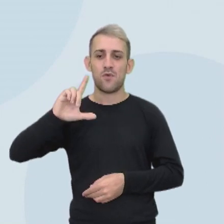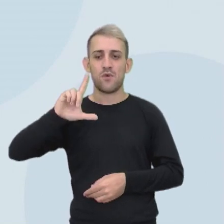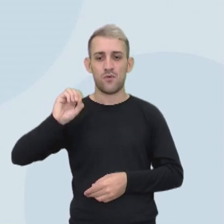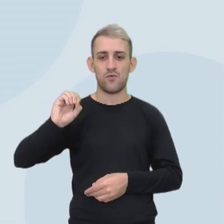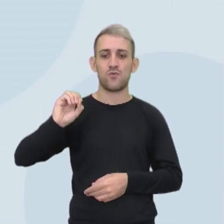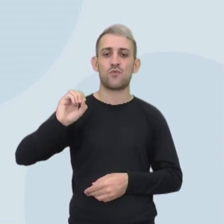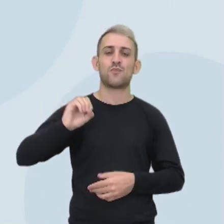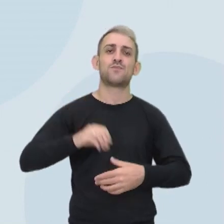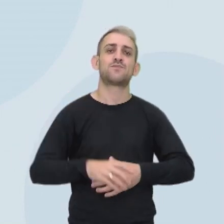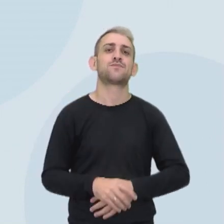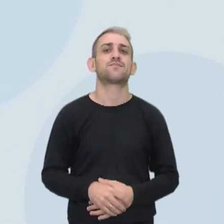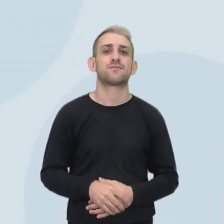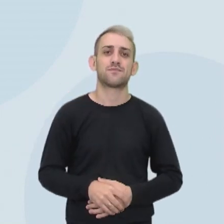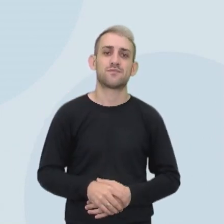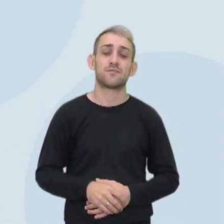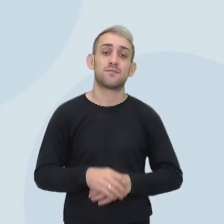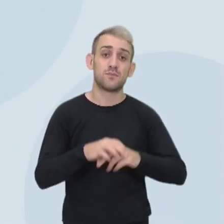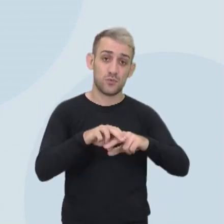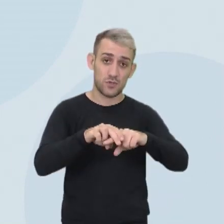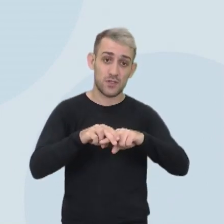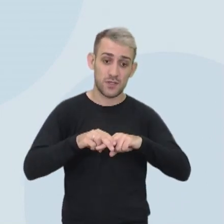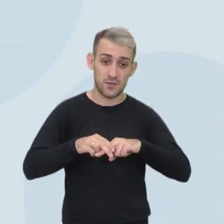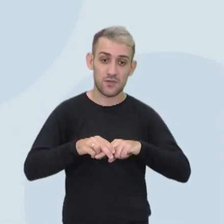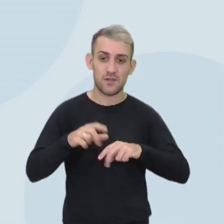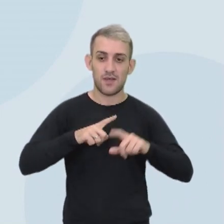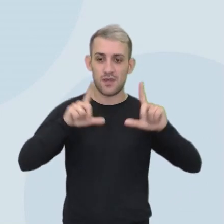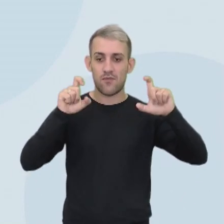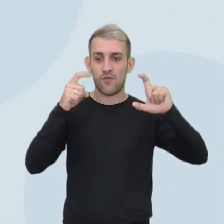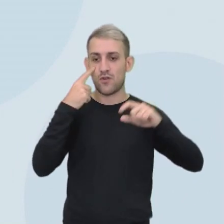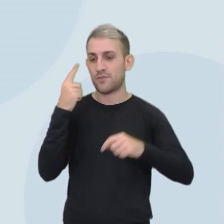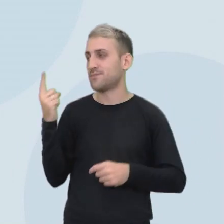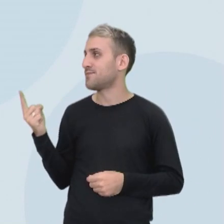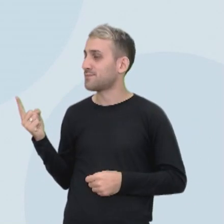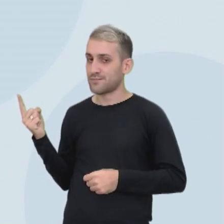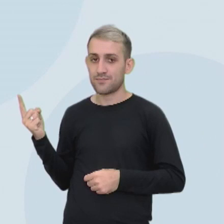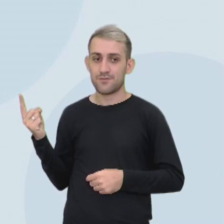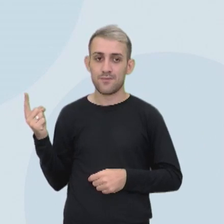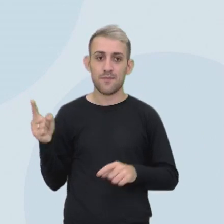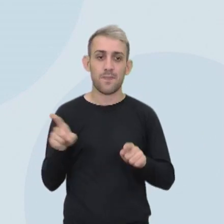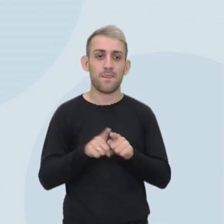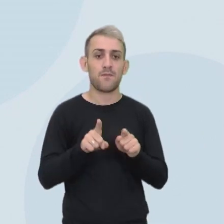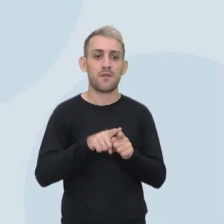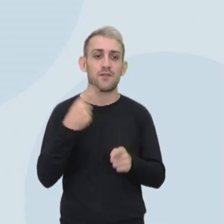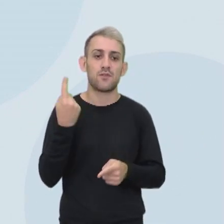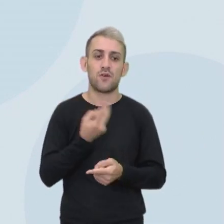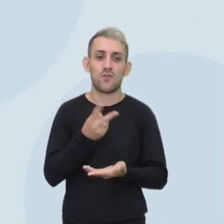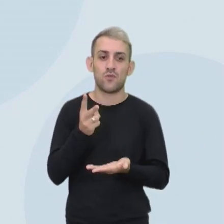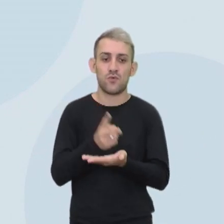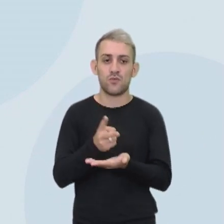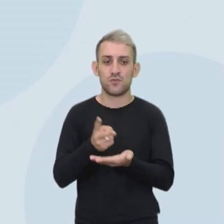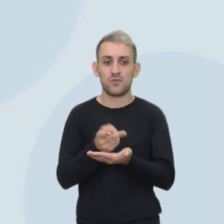né? Então, por isso aí a imagem. Pessoal, continuando